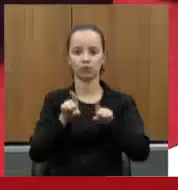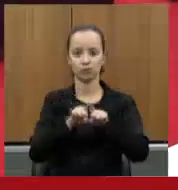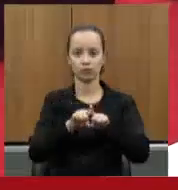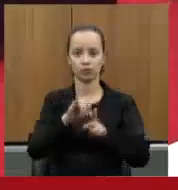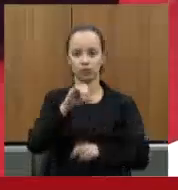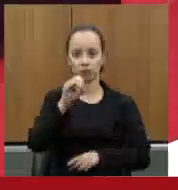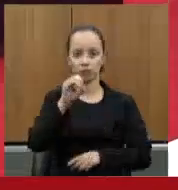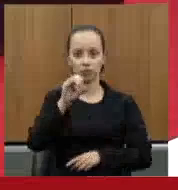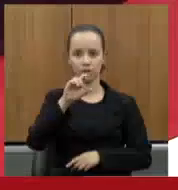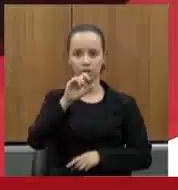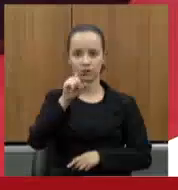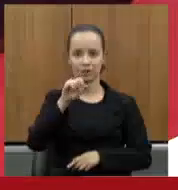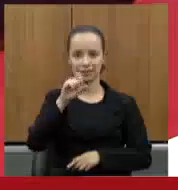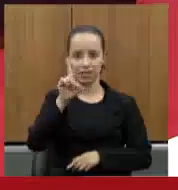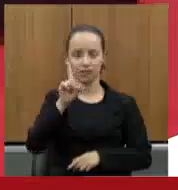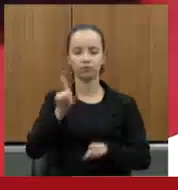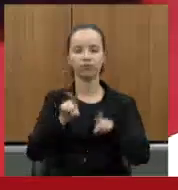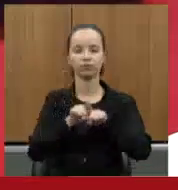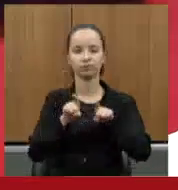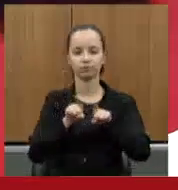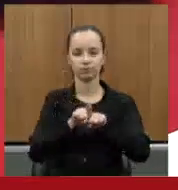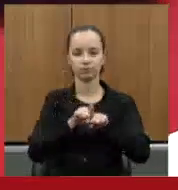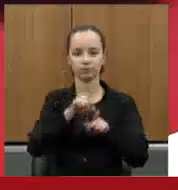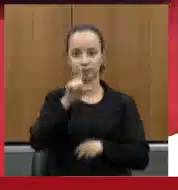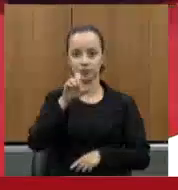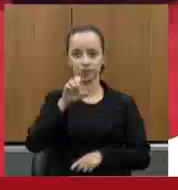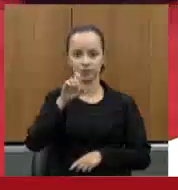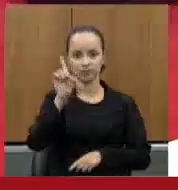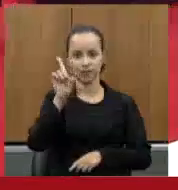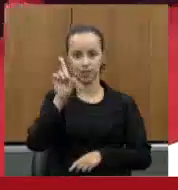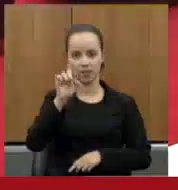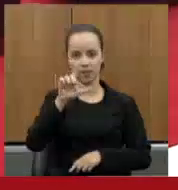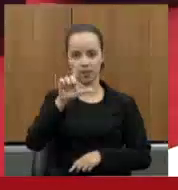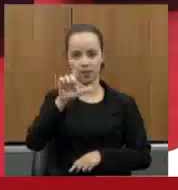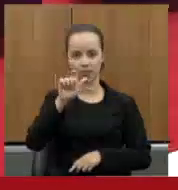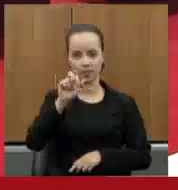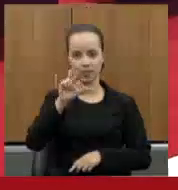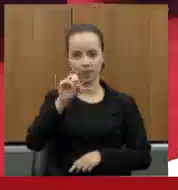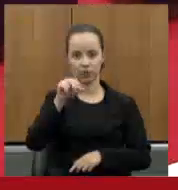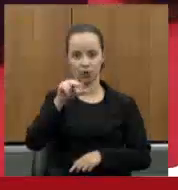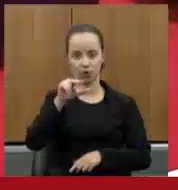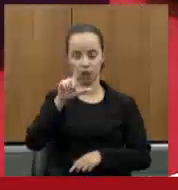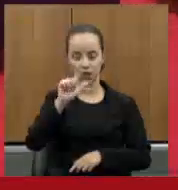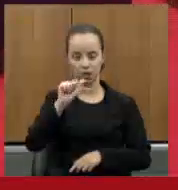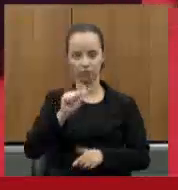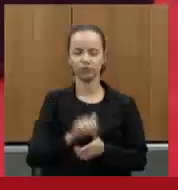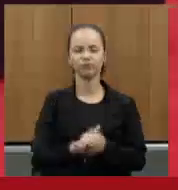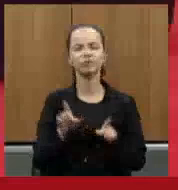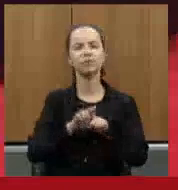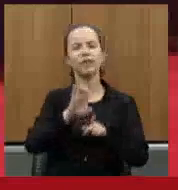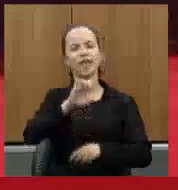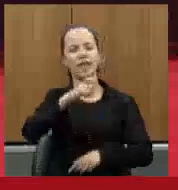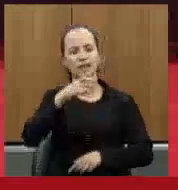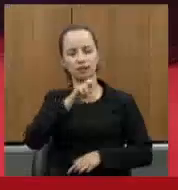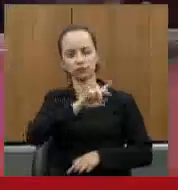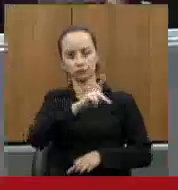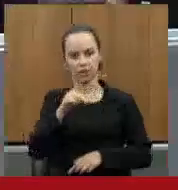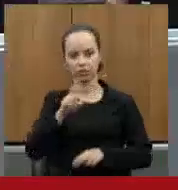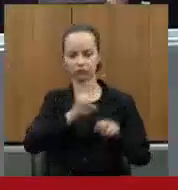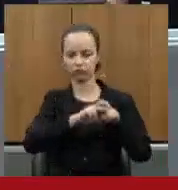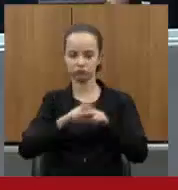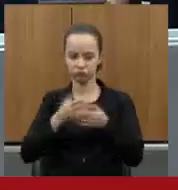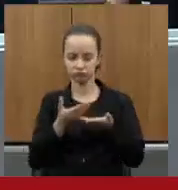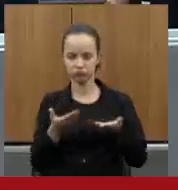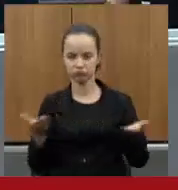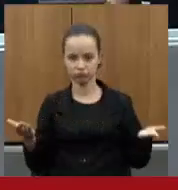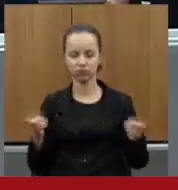Zé Guilherme, deputado Zé Laviola. Além dos ex-presidentes que compõem a mesa,